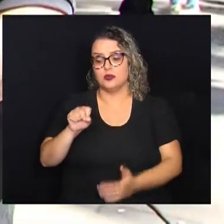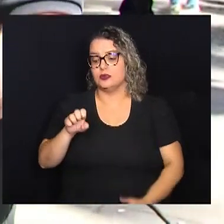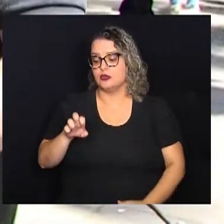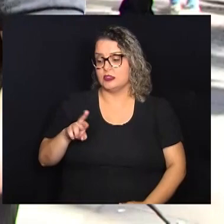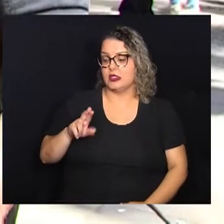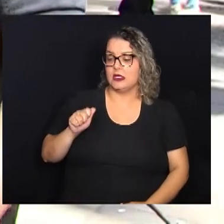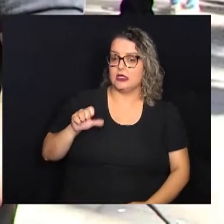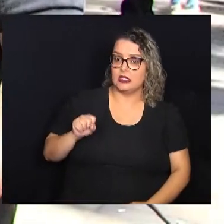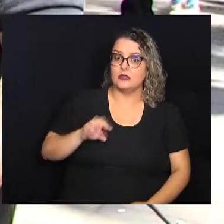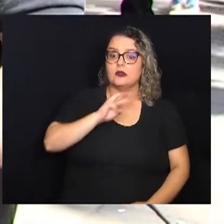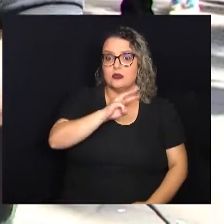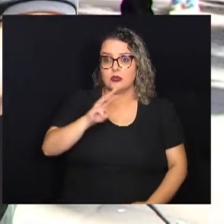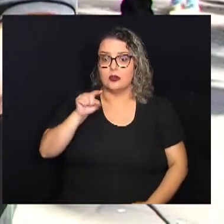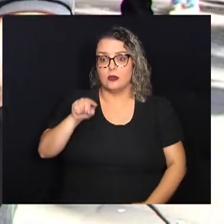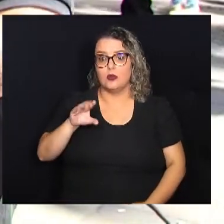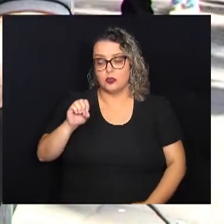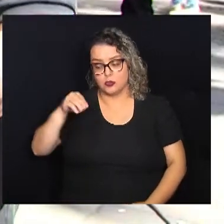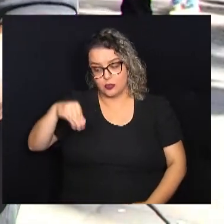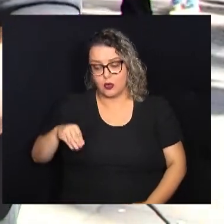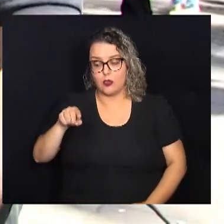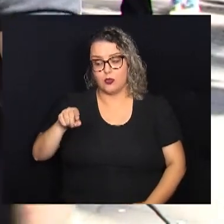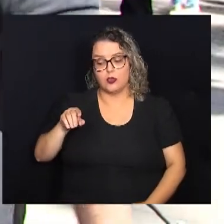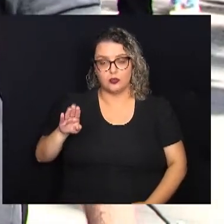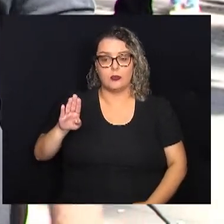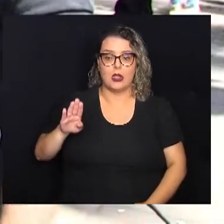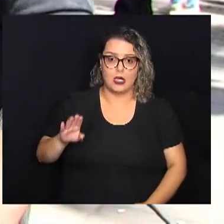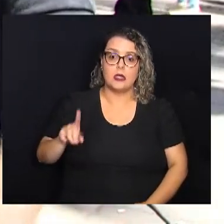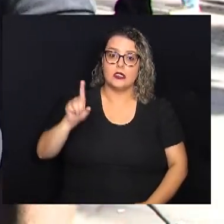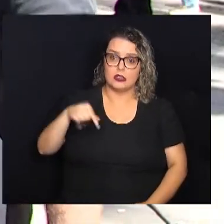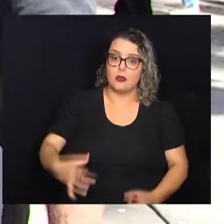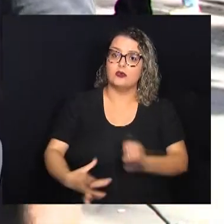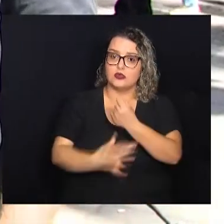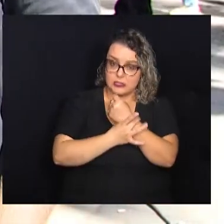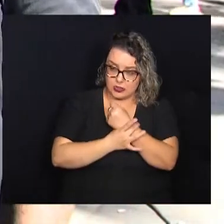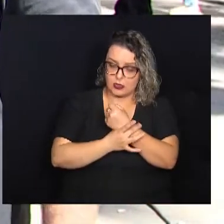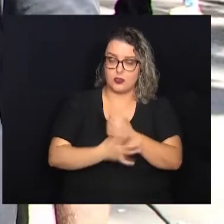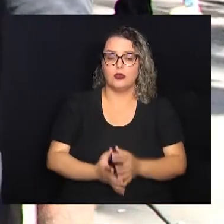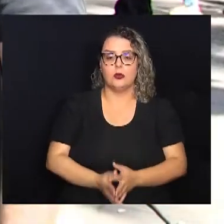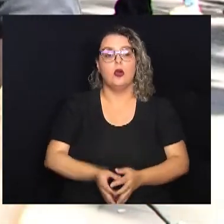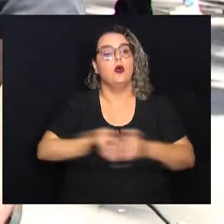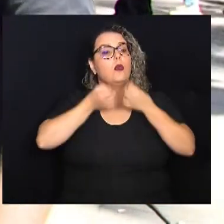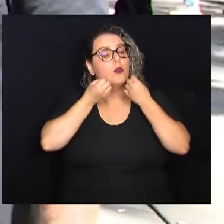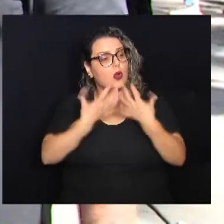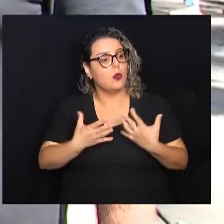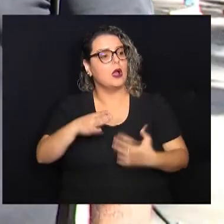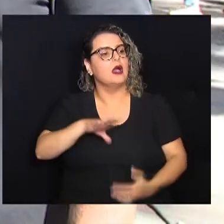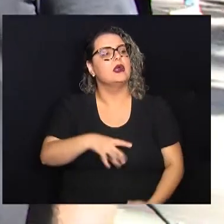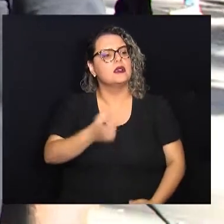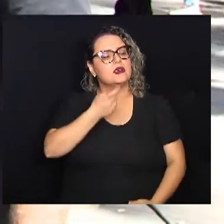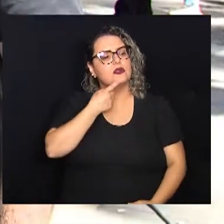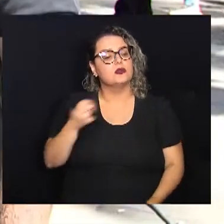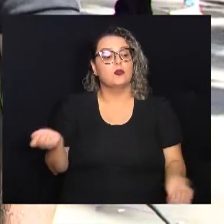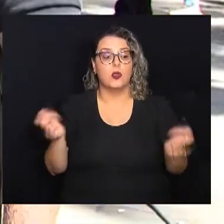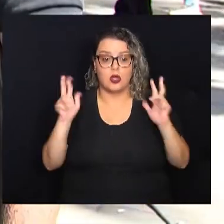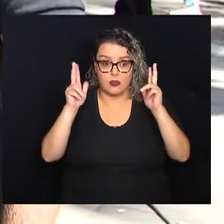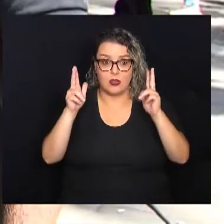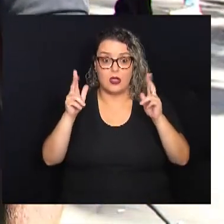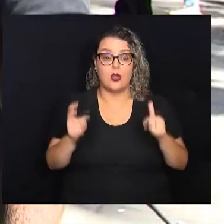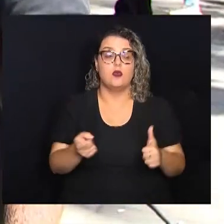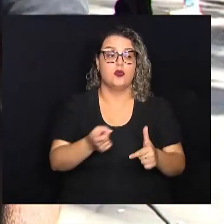pelo site serasa.com.br, que são os canais seguros de negociação. Boa, aqui em Campinas esses números chamam a atenção,